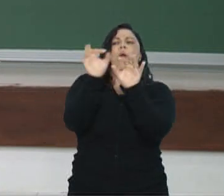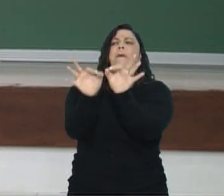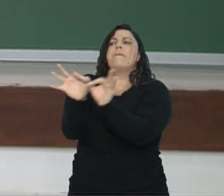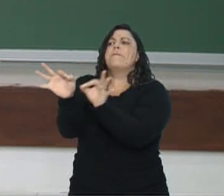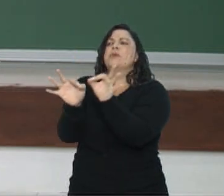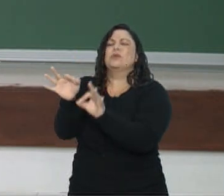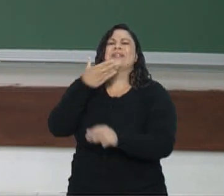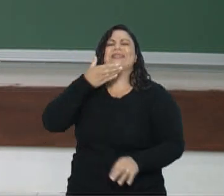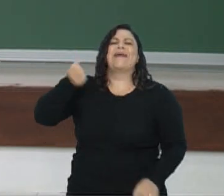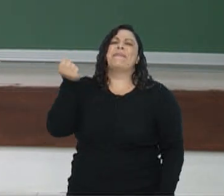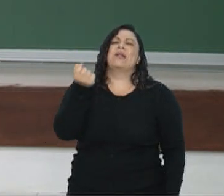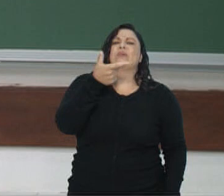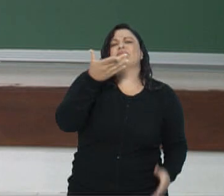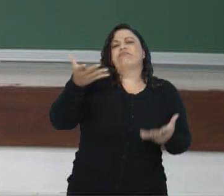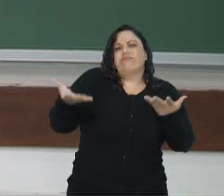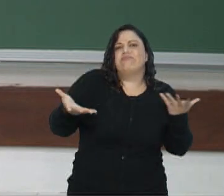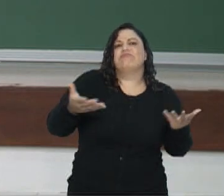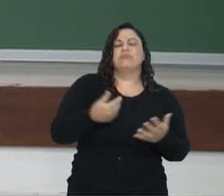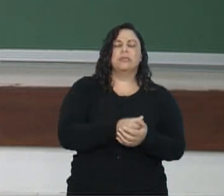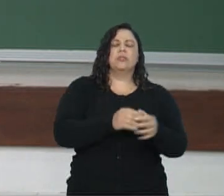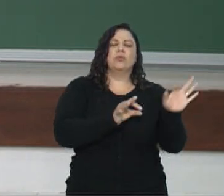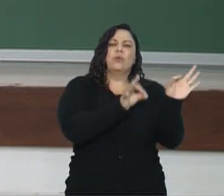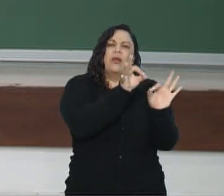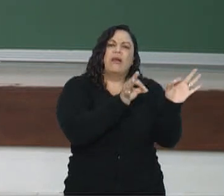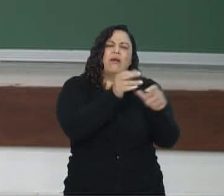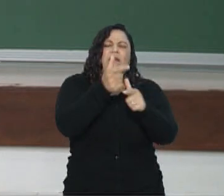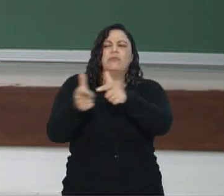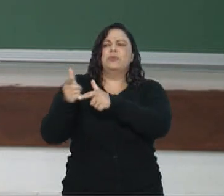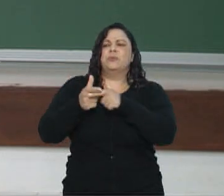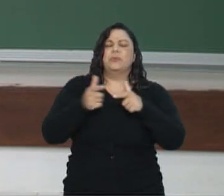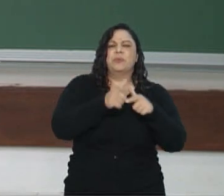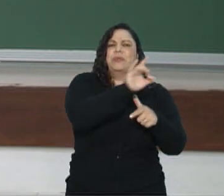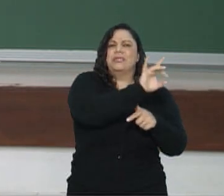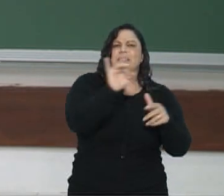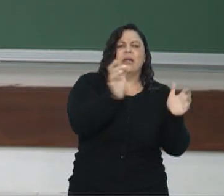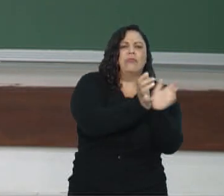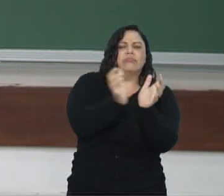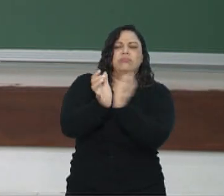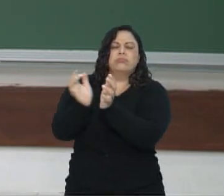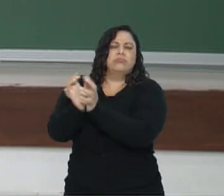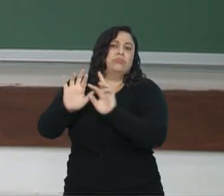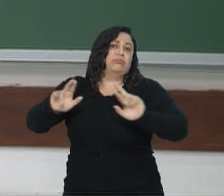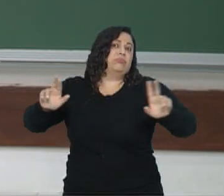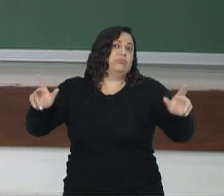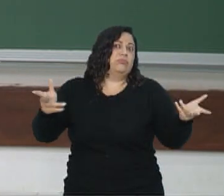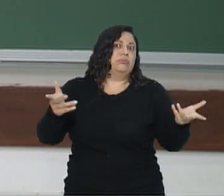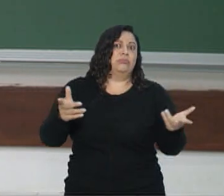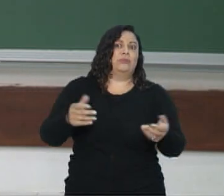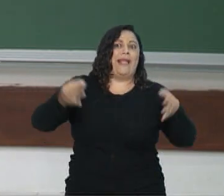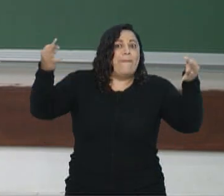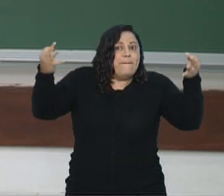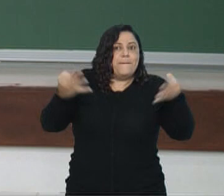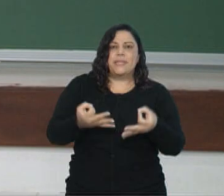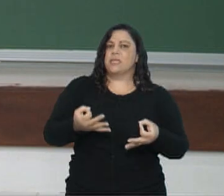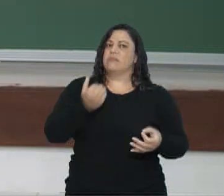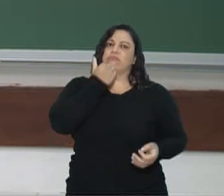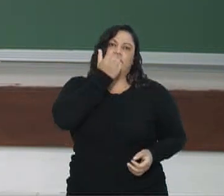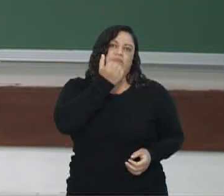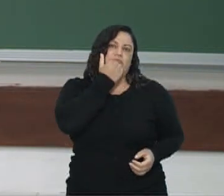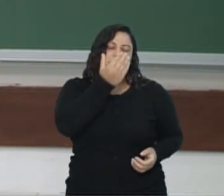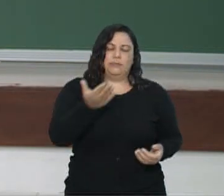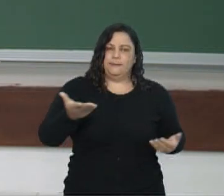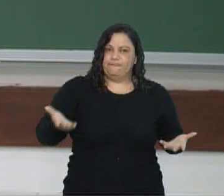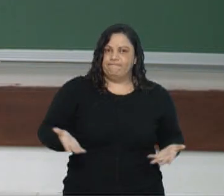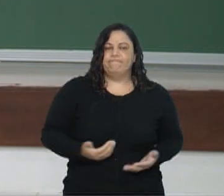qual funciona mais, qual funciona menos, qual é o problema de cada um desses projetos, porque nenhum desses projetos é perfeito, certo?